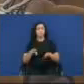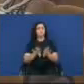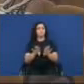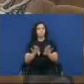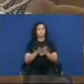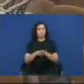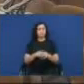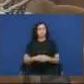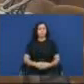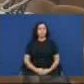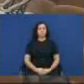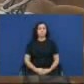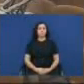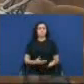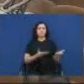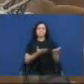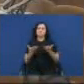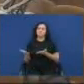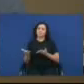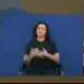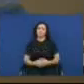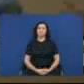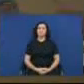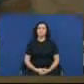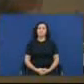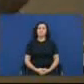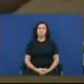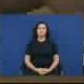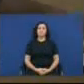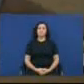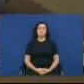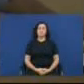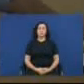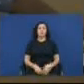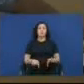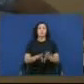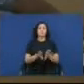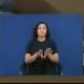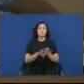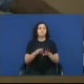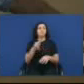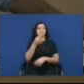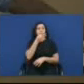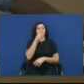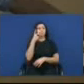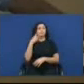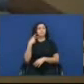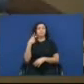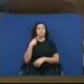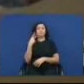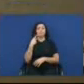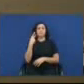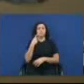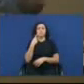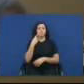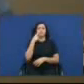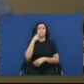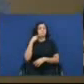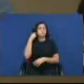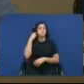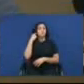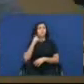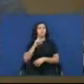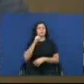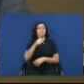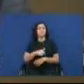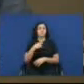vereadores. Sejam bem-vindos. Questão de ordem, excelência. Tem uma questão de ordem anterior do vereador Newton Santos, na